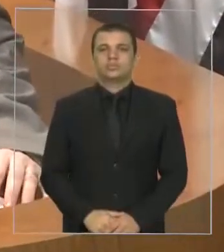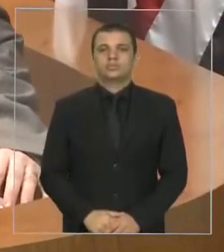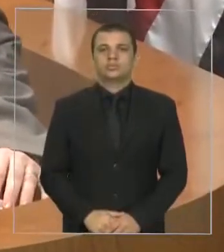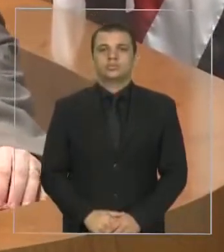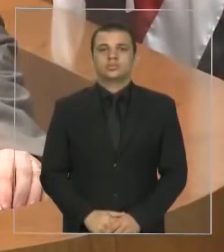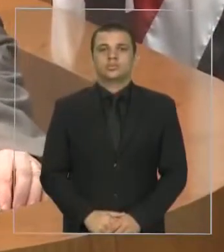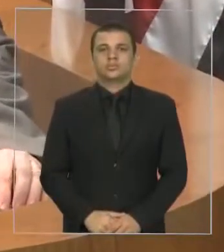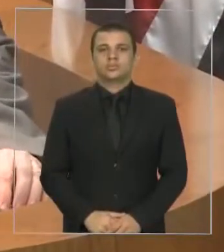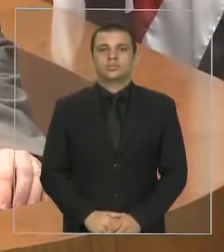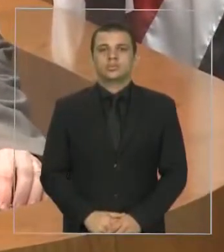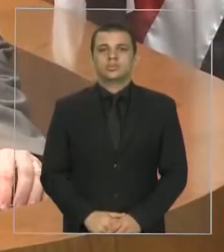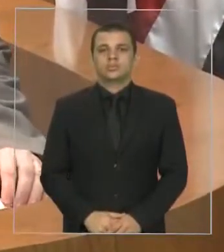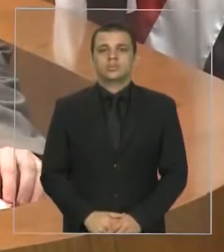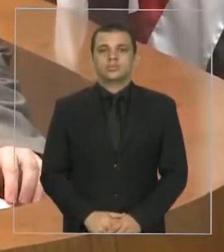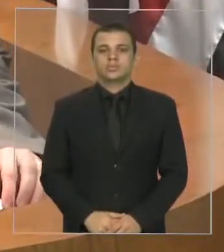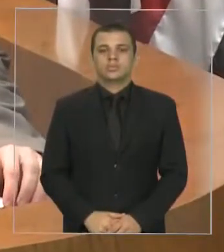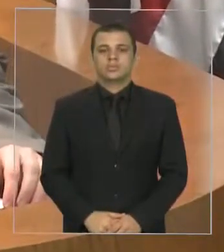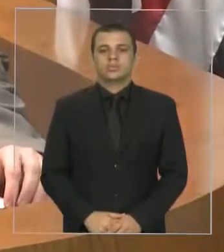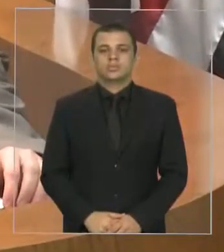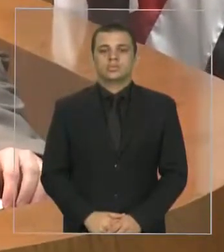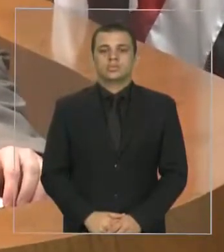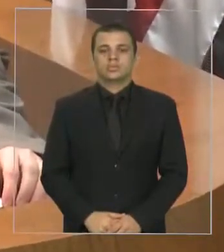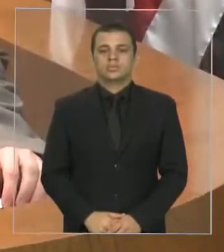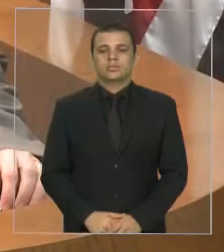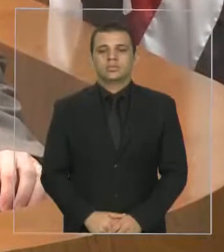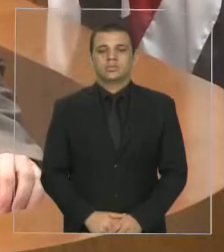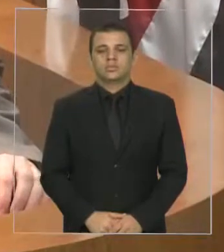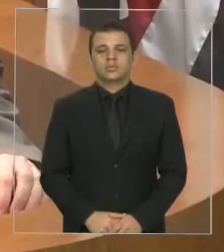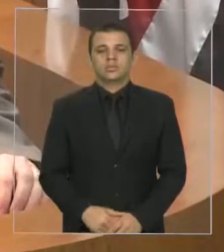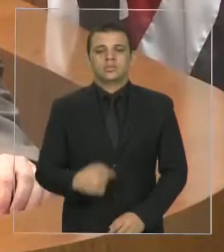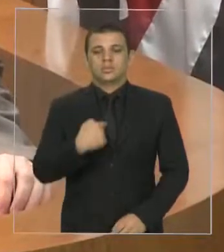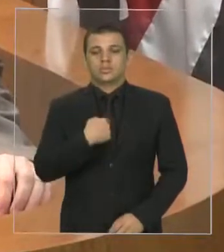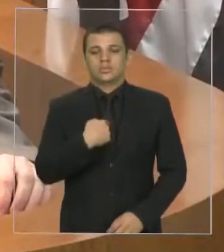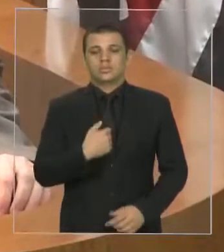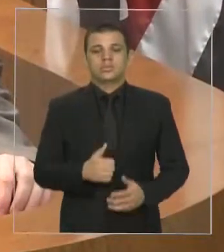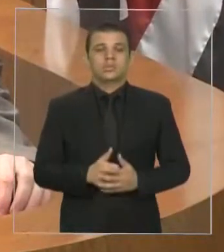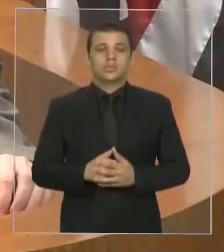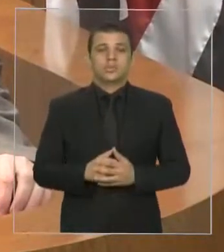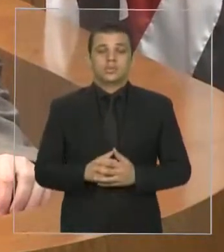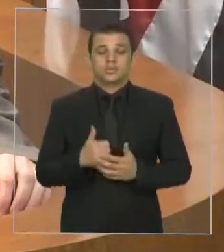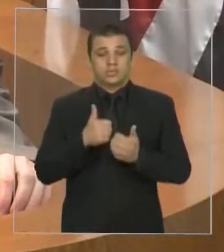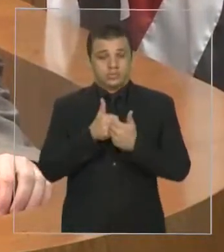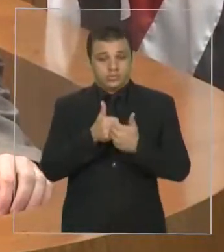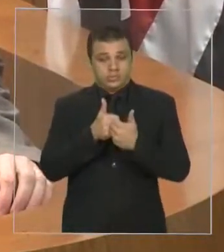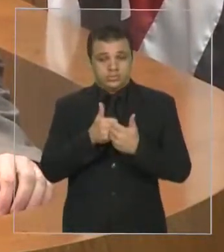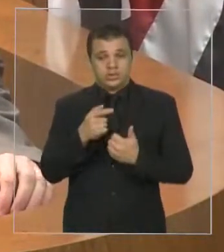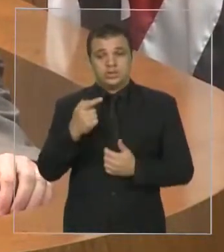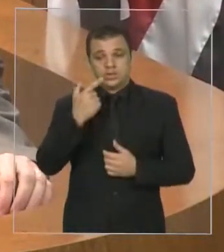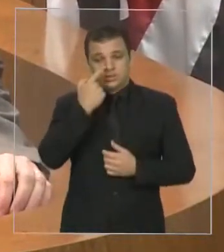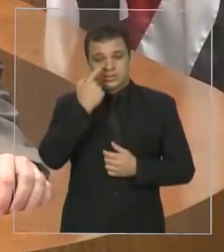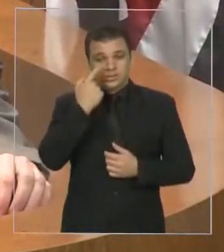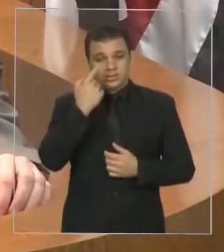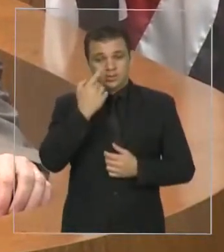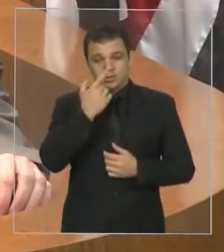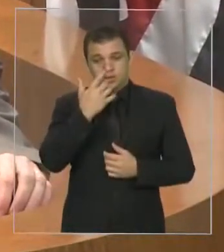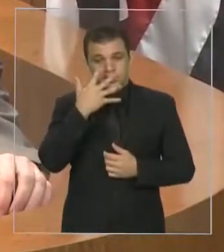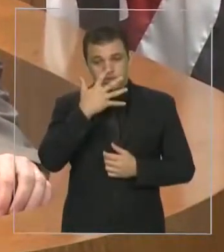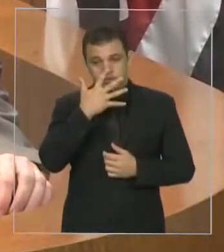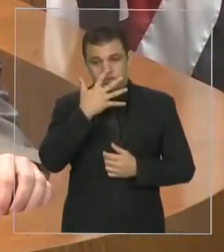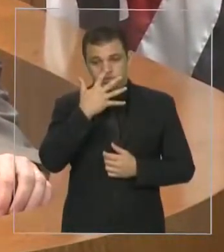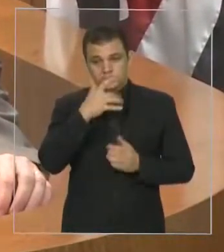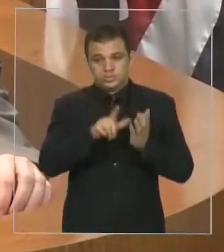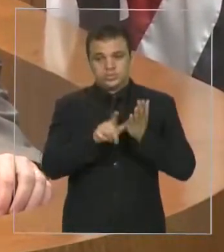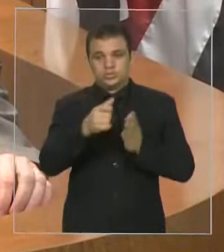tenho acompanhado pela imprensa e assisti hoje a reportagem